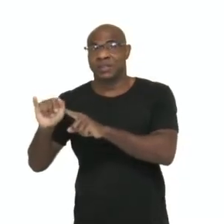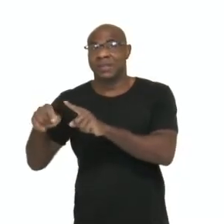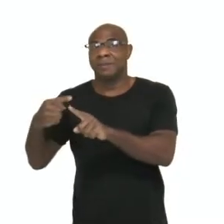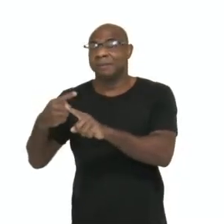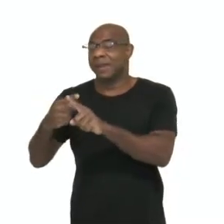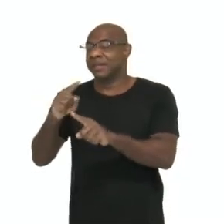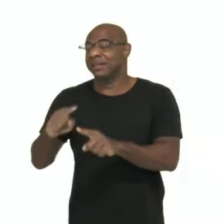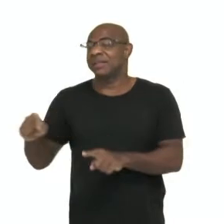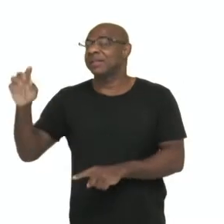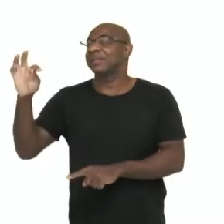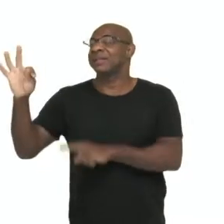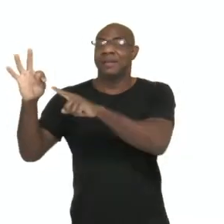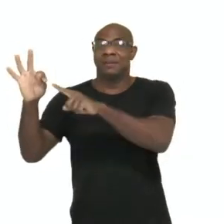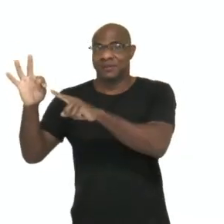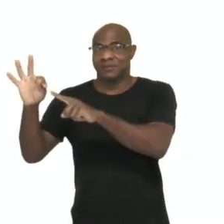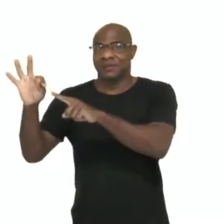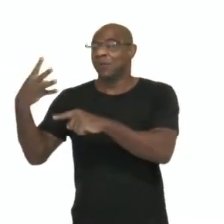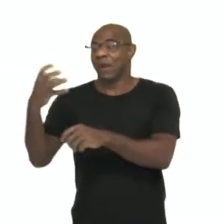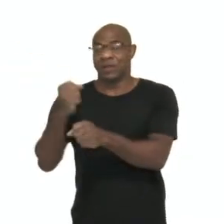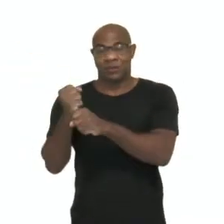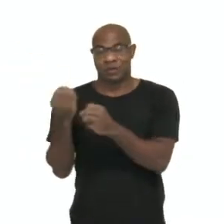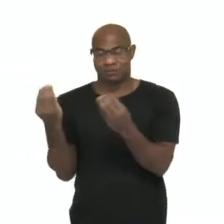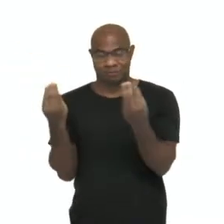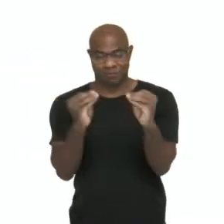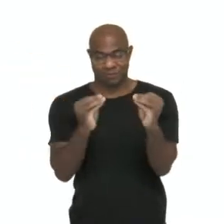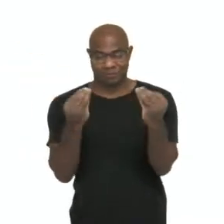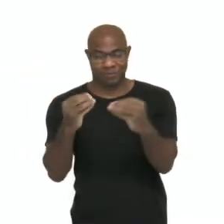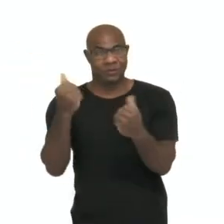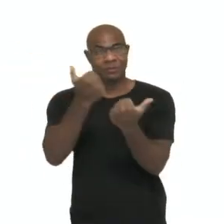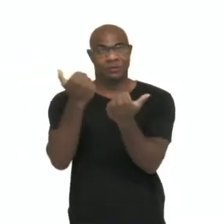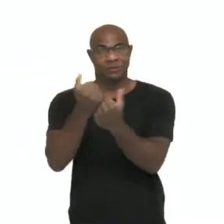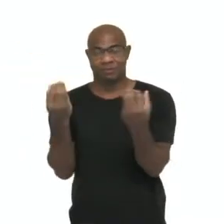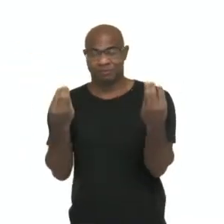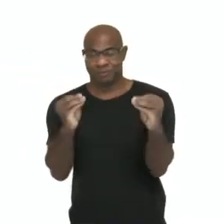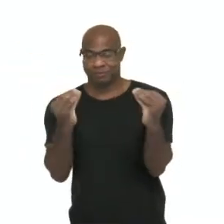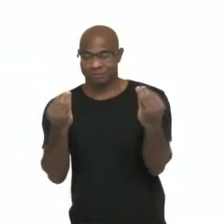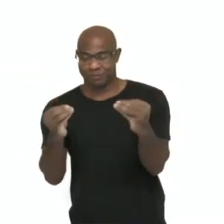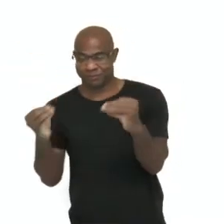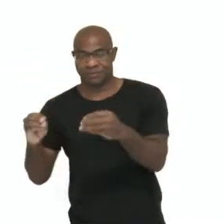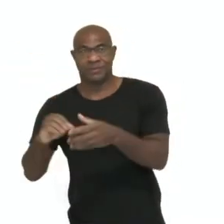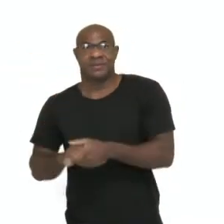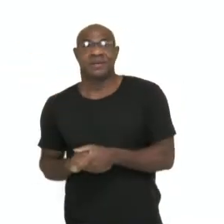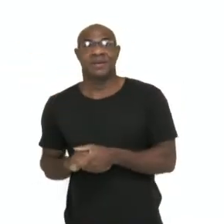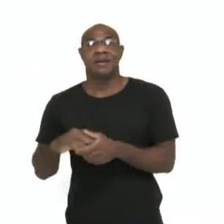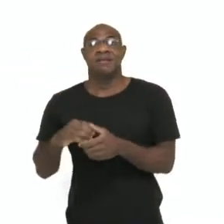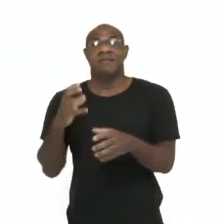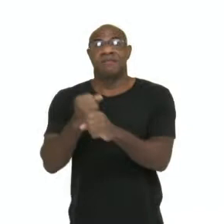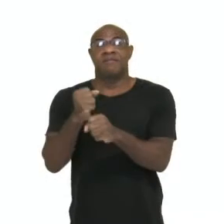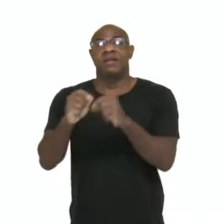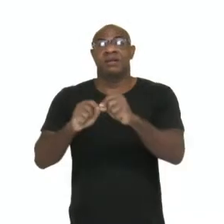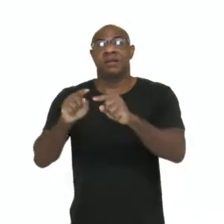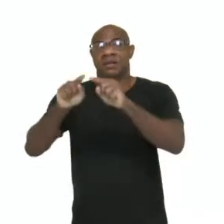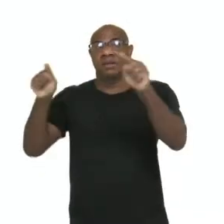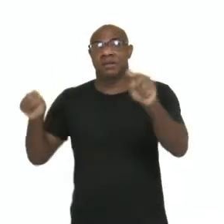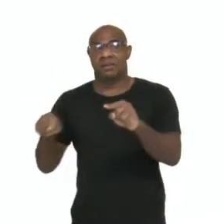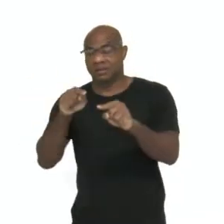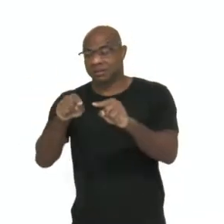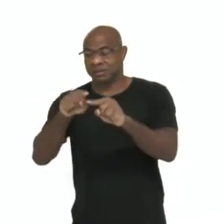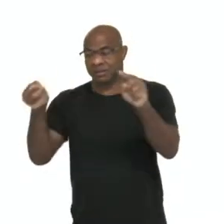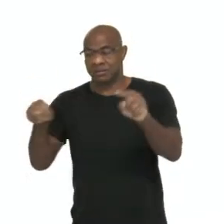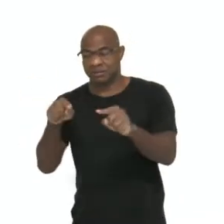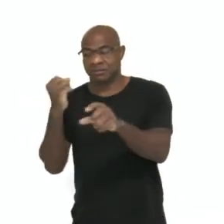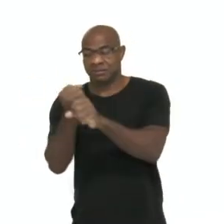faz aqui? Você tem que ter o objetivo de determinar o valor da letra. Então, você vai isolar aquela letra, ok? Então, esse 100 mil que está